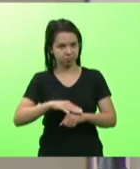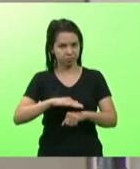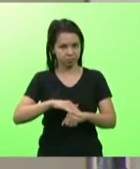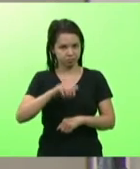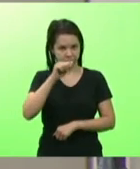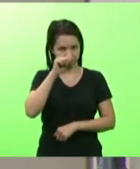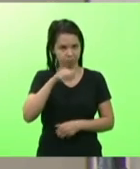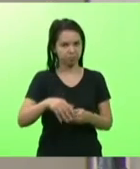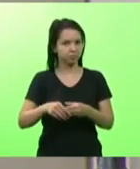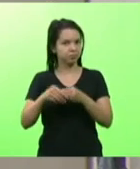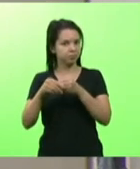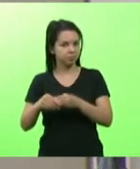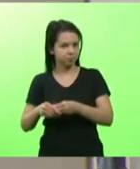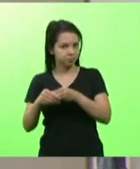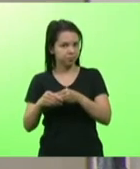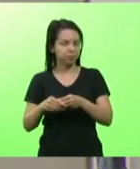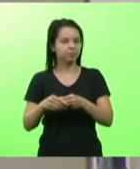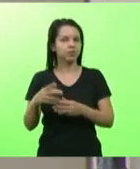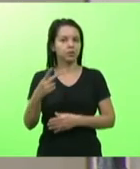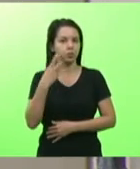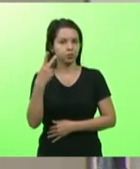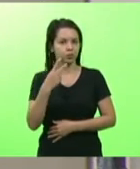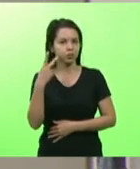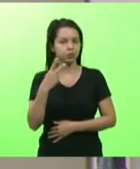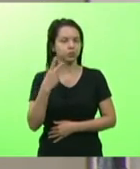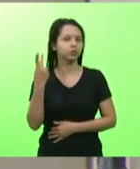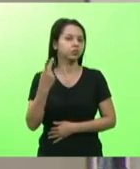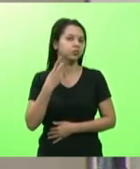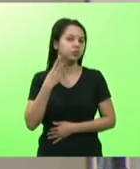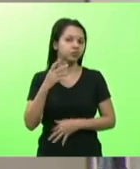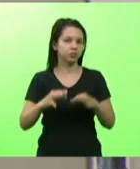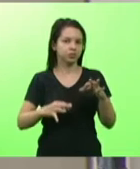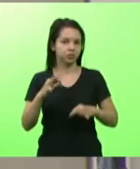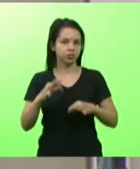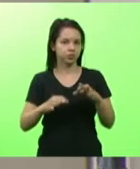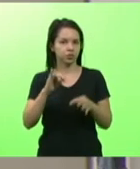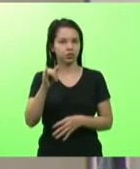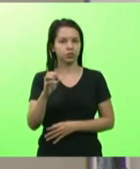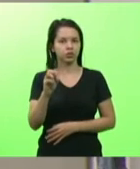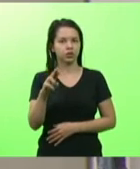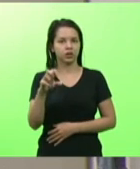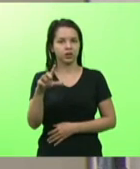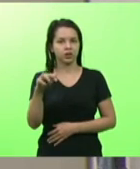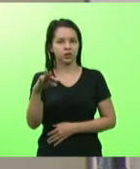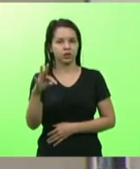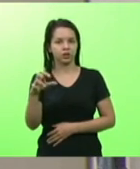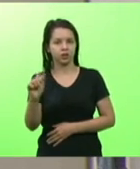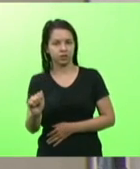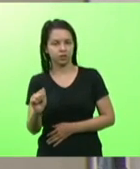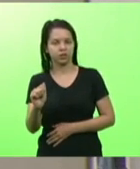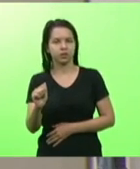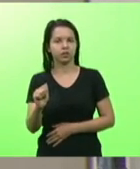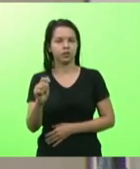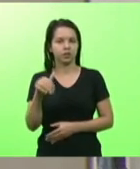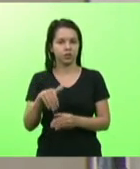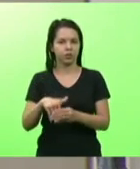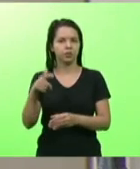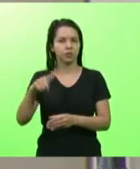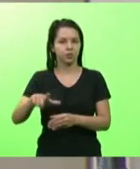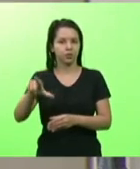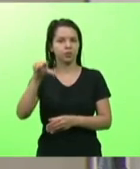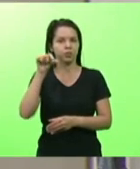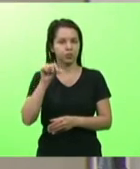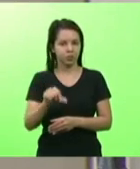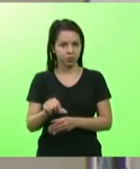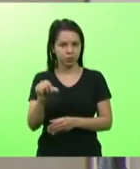patrão a mim complementando a promotora de Justiça Joselita torneira Favorito pela reeleição A Diretoria da